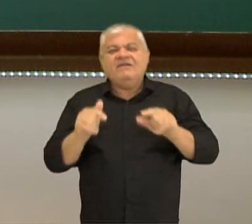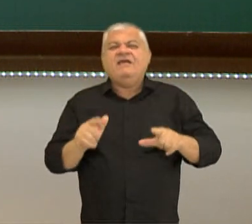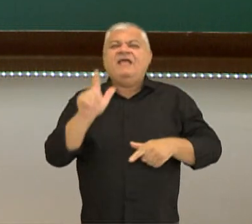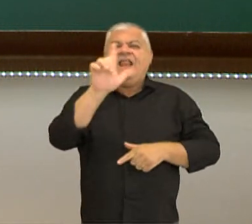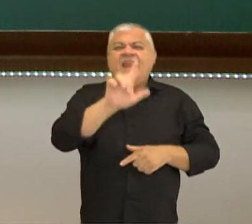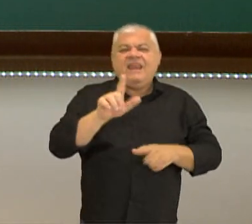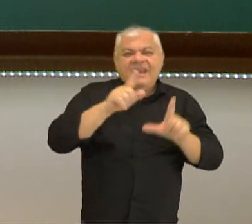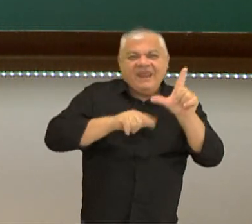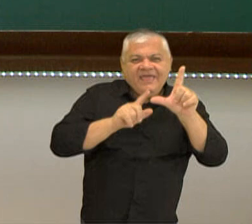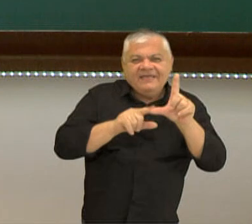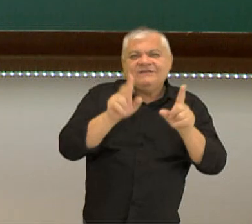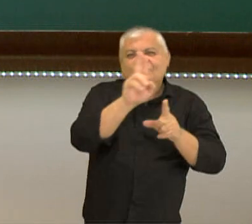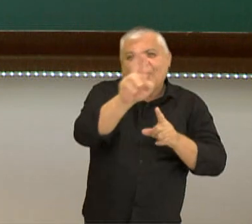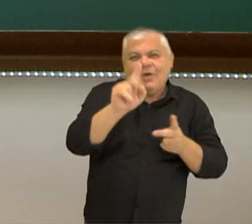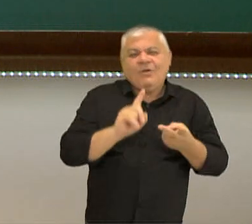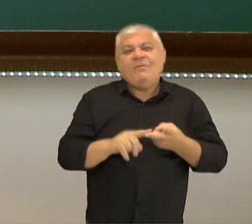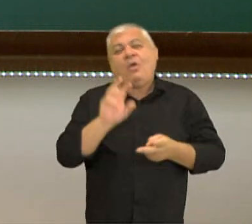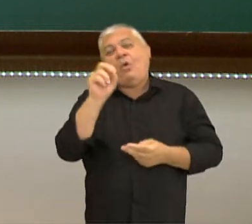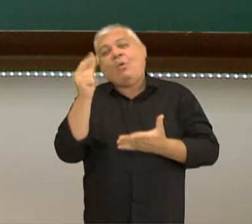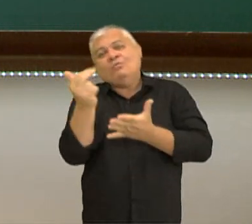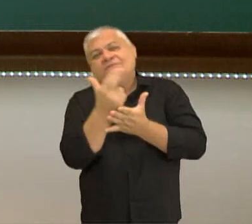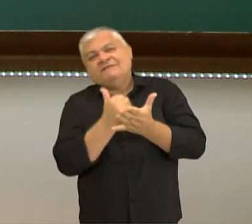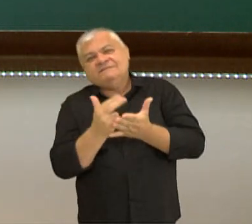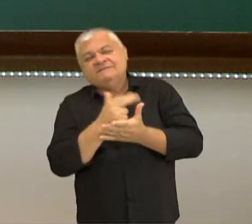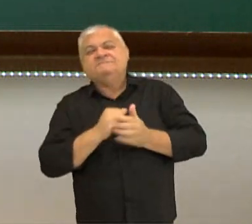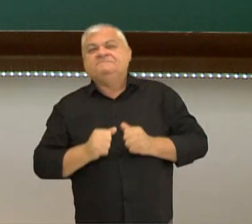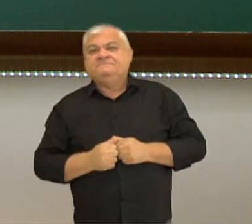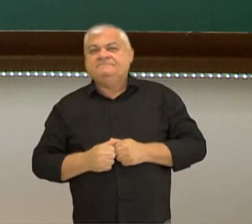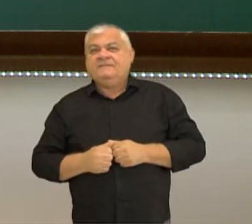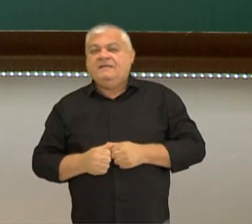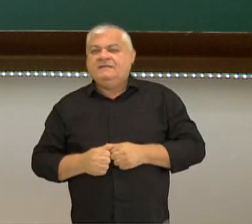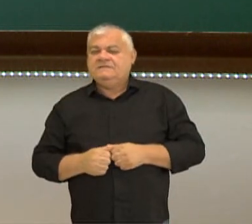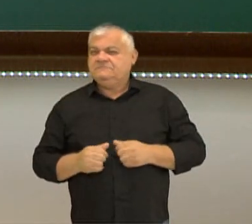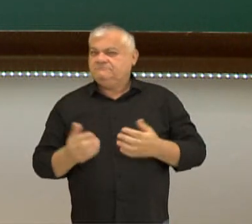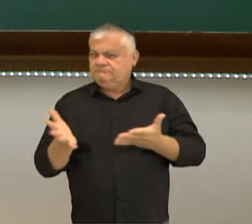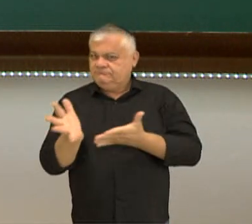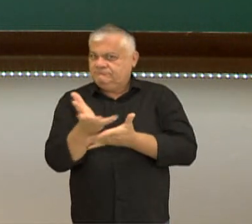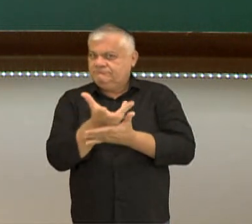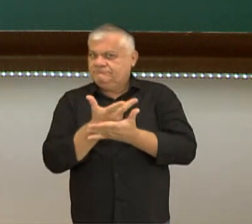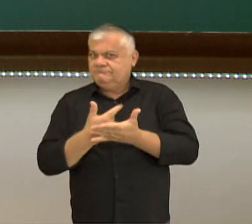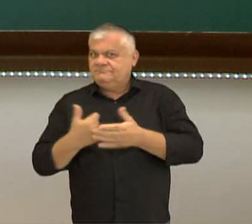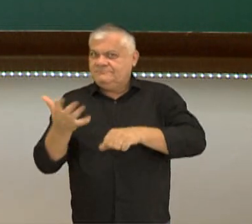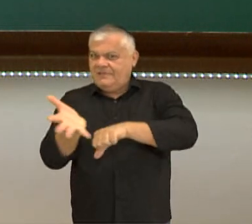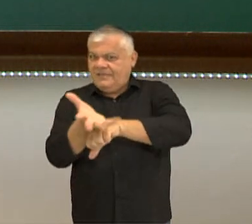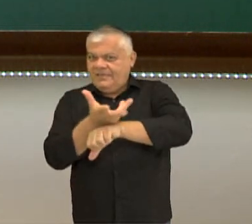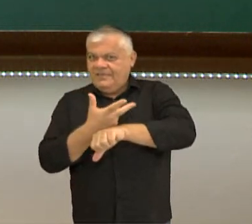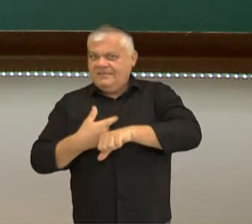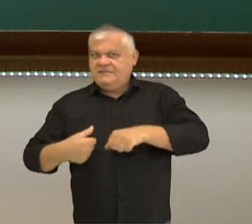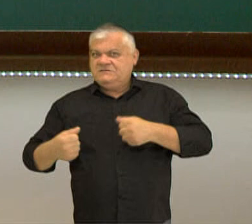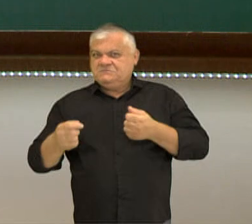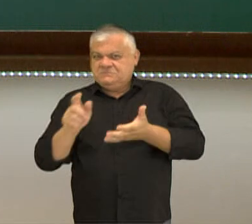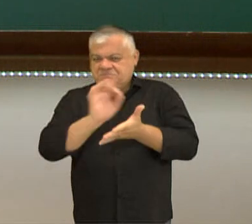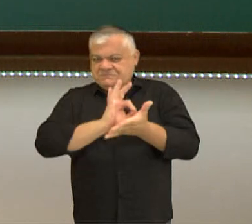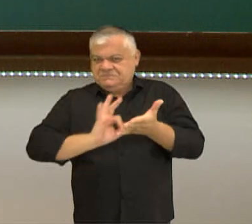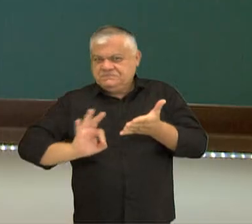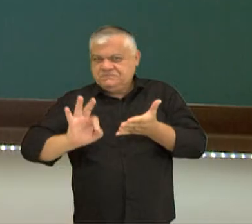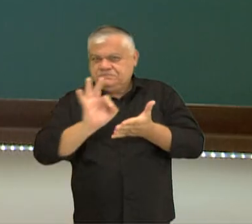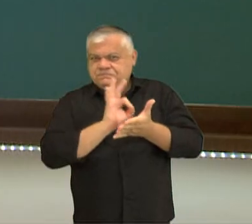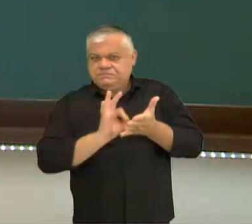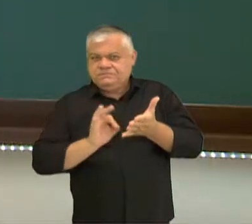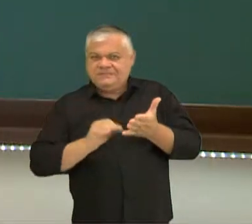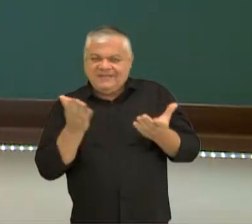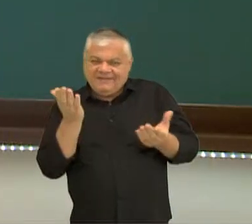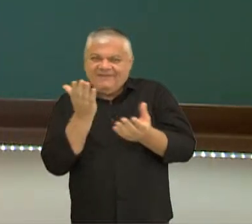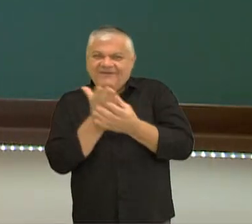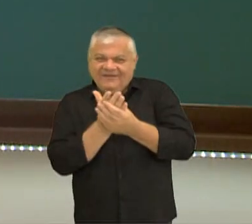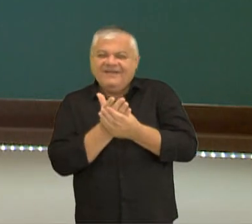do nome ou um desenho, tá bom? Então capricha nesse molde, depois que ele estiver pronto, você coloca ele no